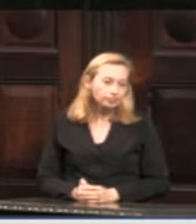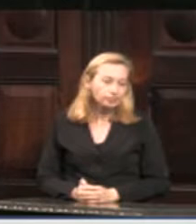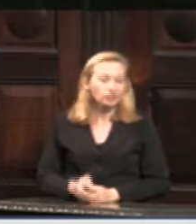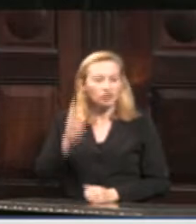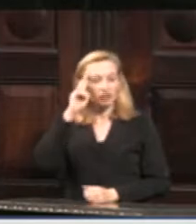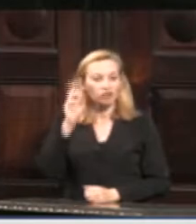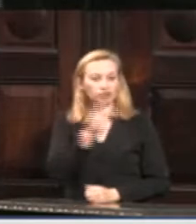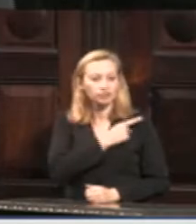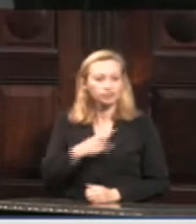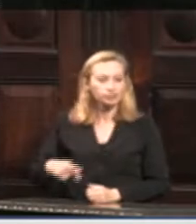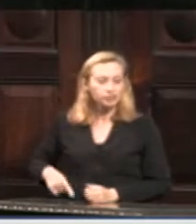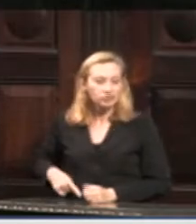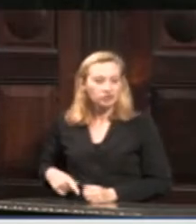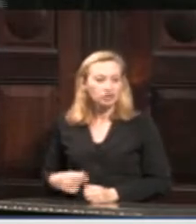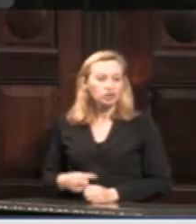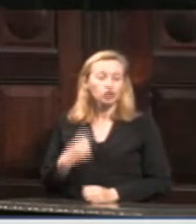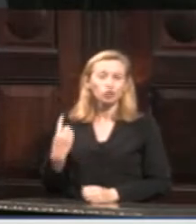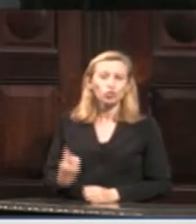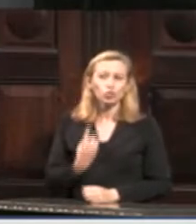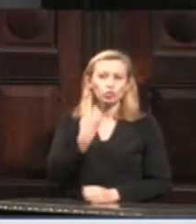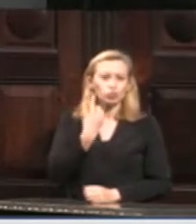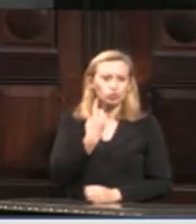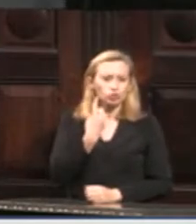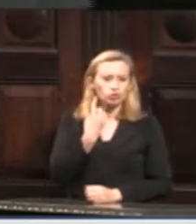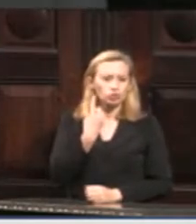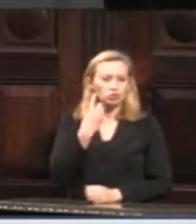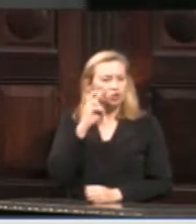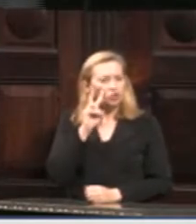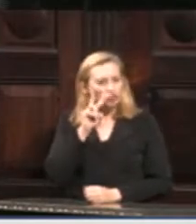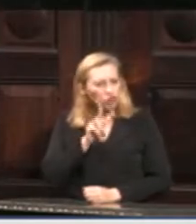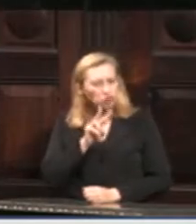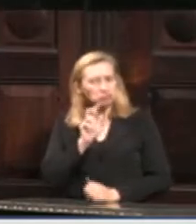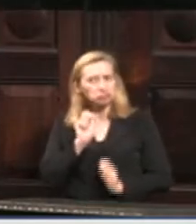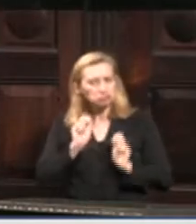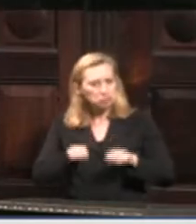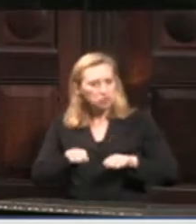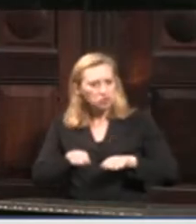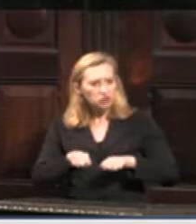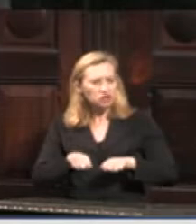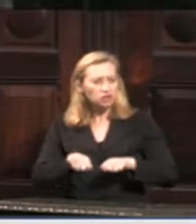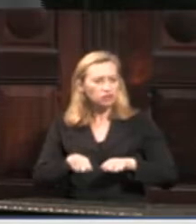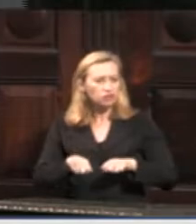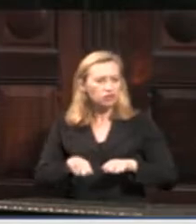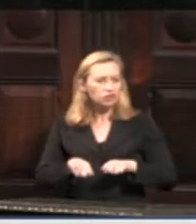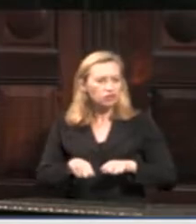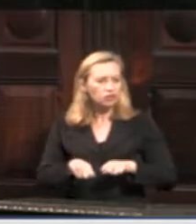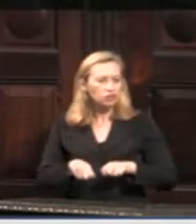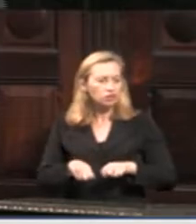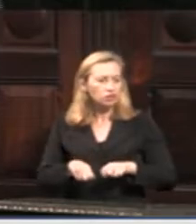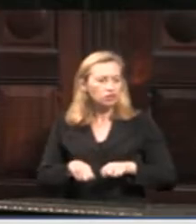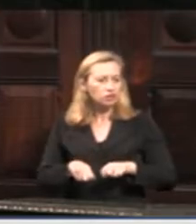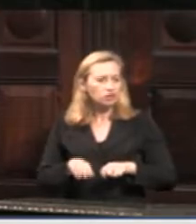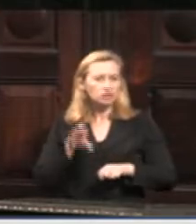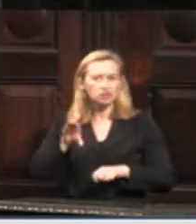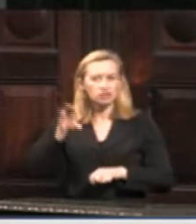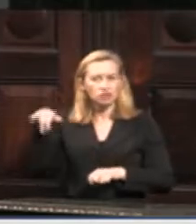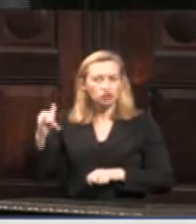Senhor presidente, o único parecer possível nessa